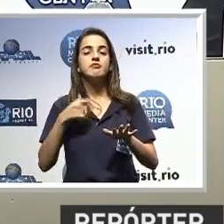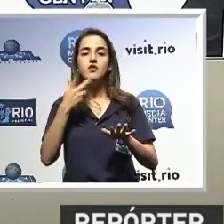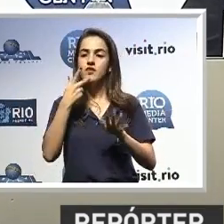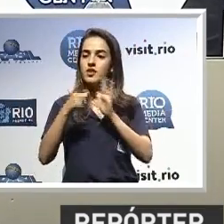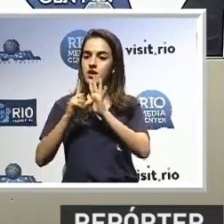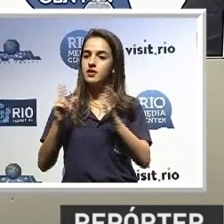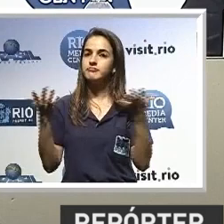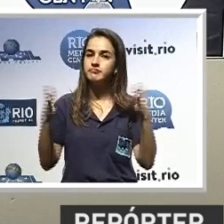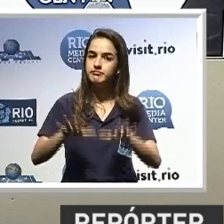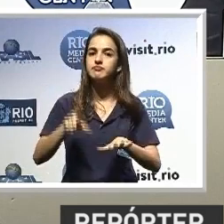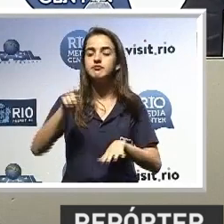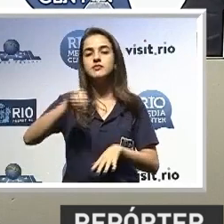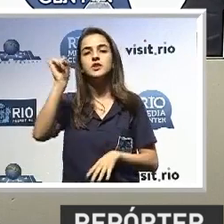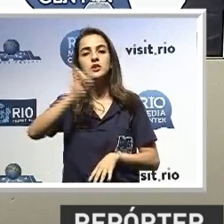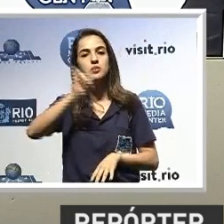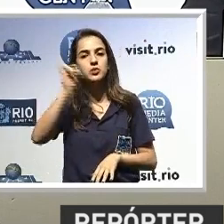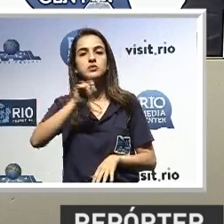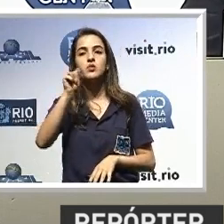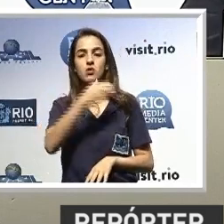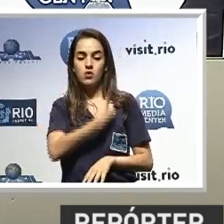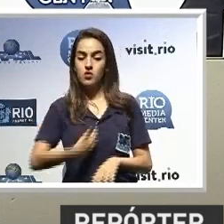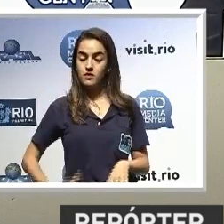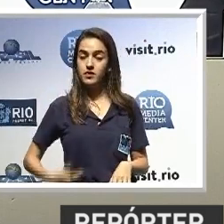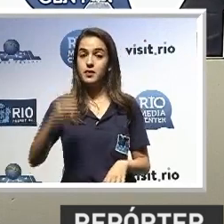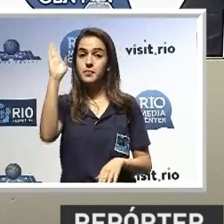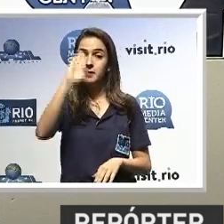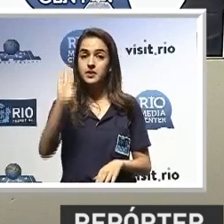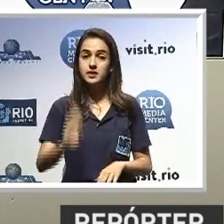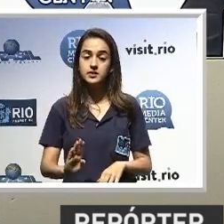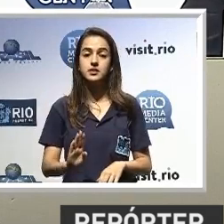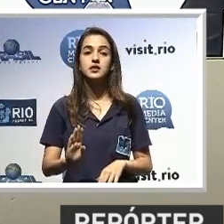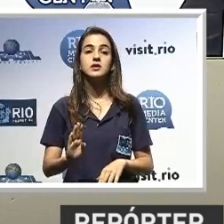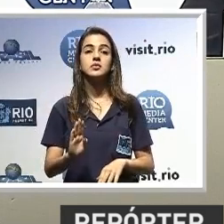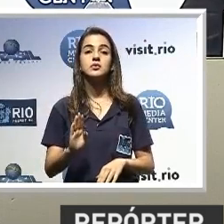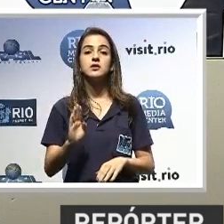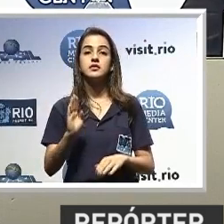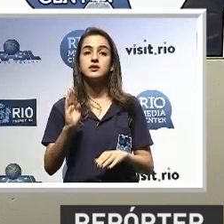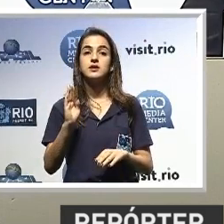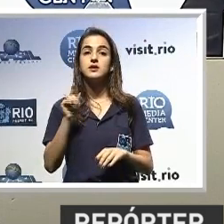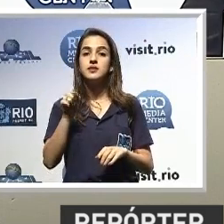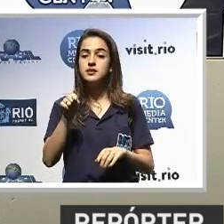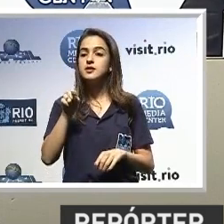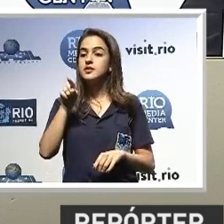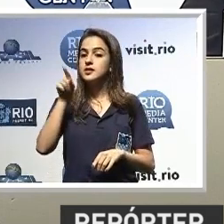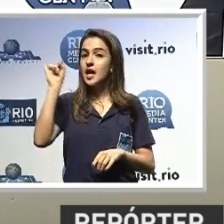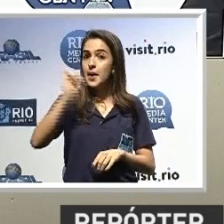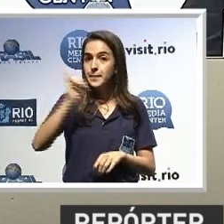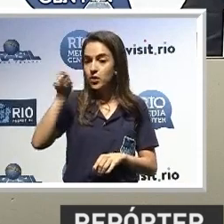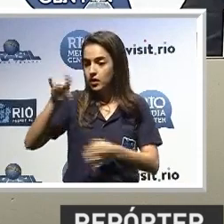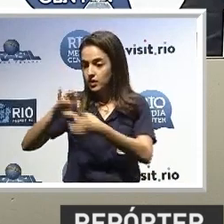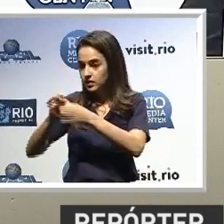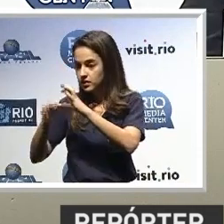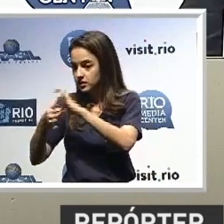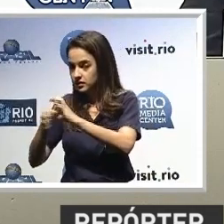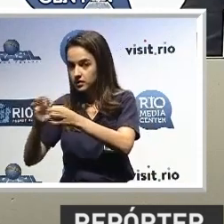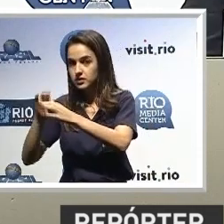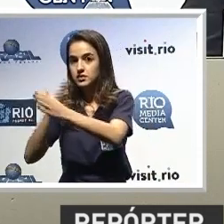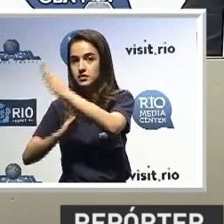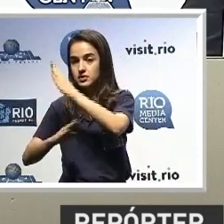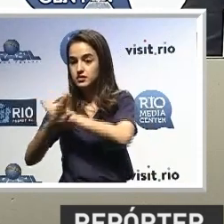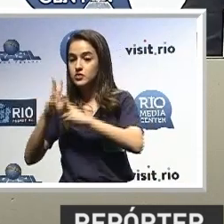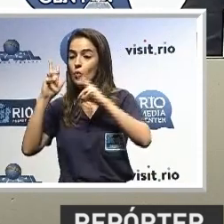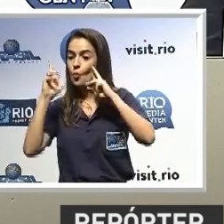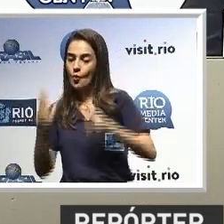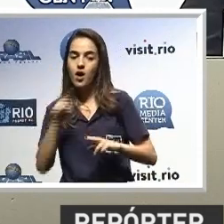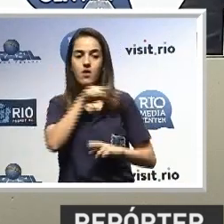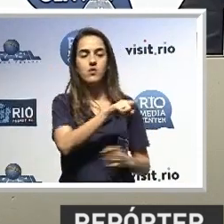início Portanto o governo brasileiro eh dá tanta importância quanto ou até mais